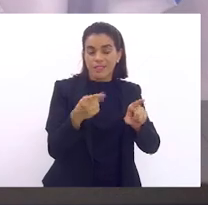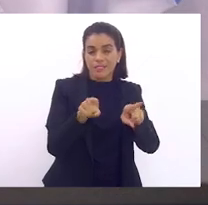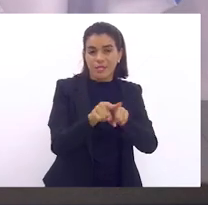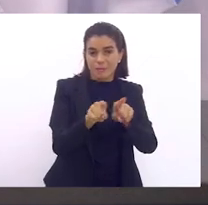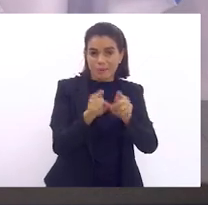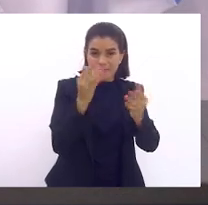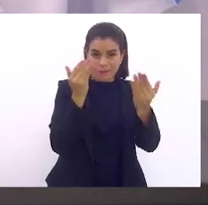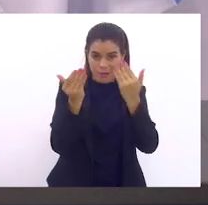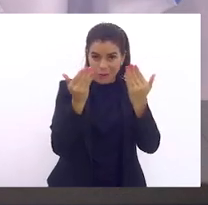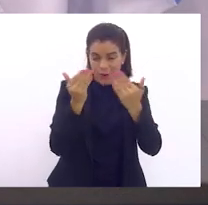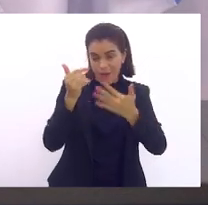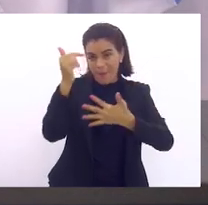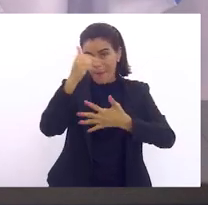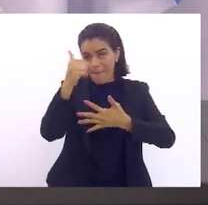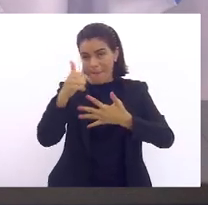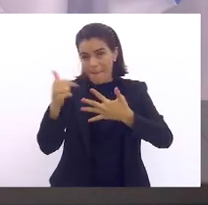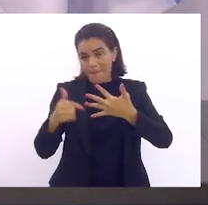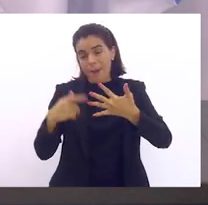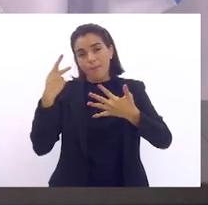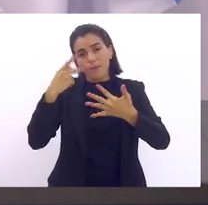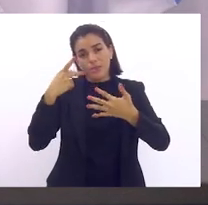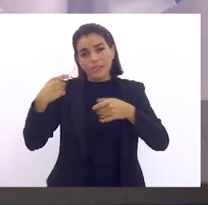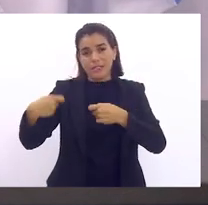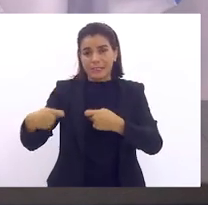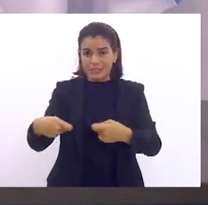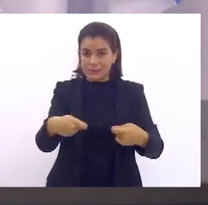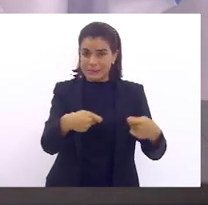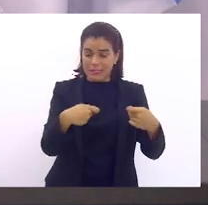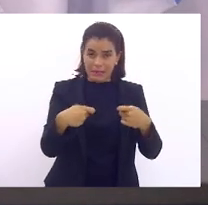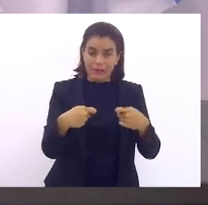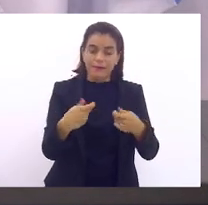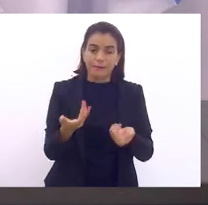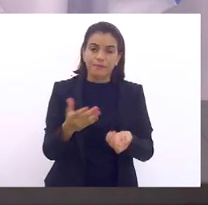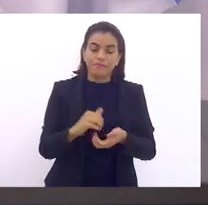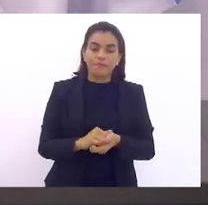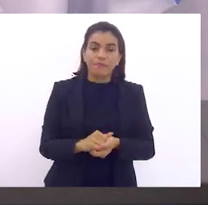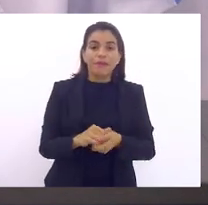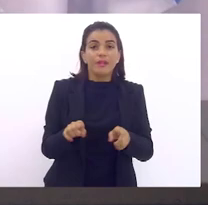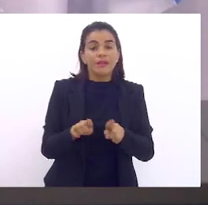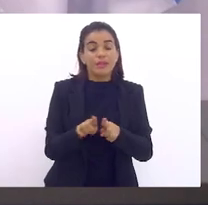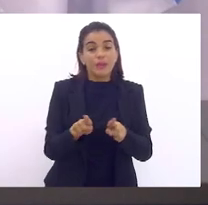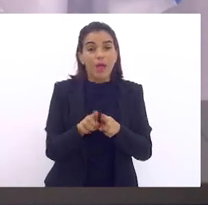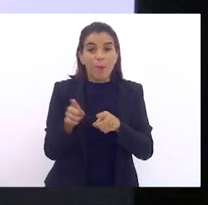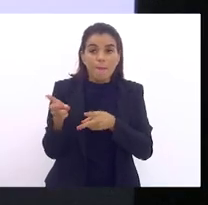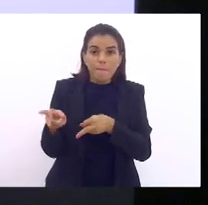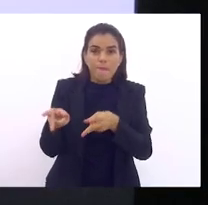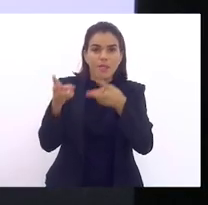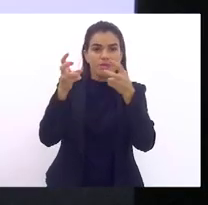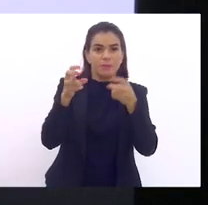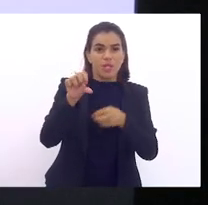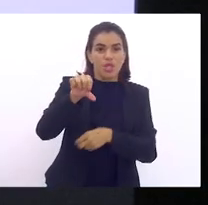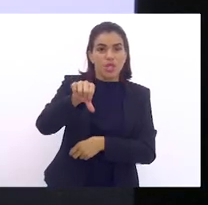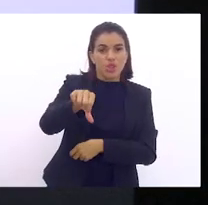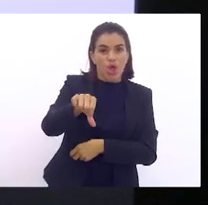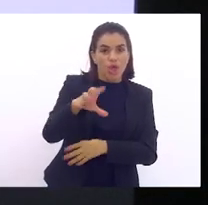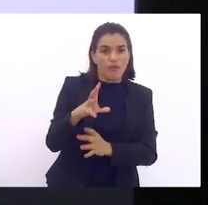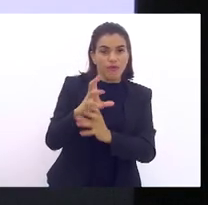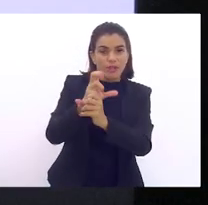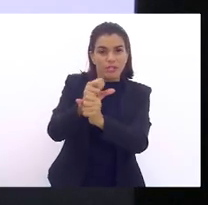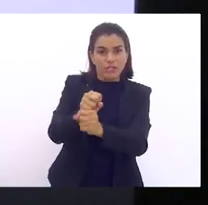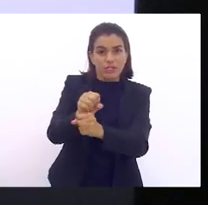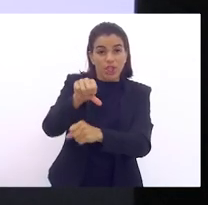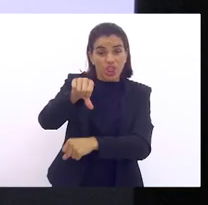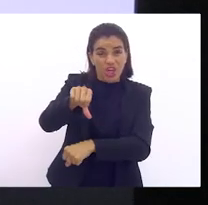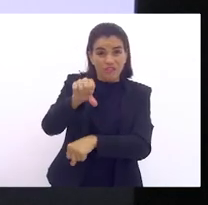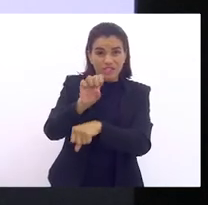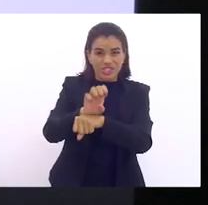toda as outras políticas que a gente precisa adentrar então observar que nove estados do Brasil não